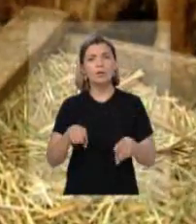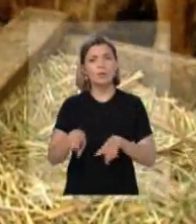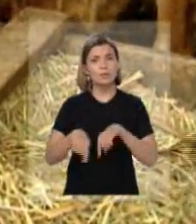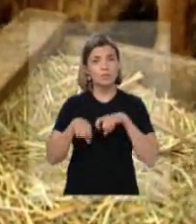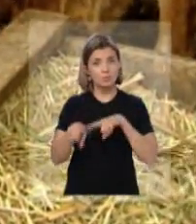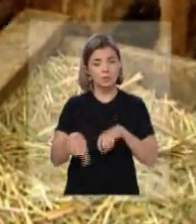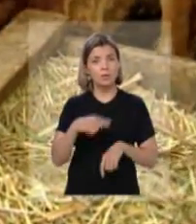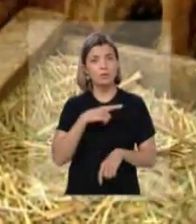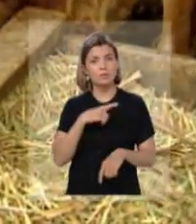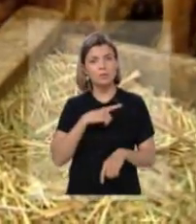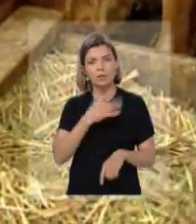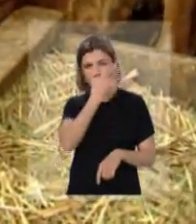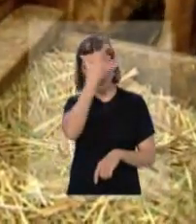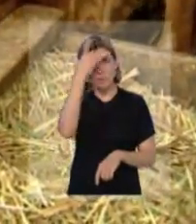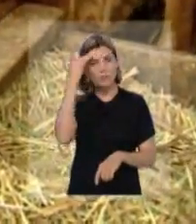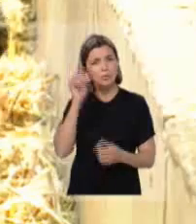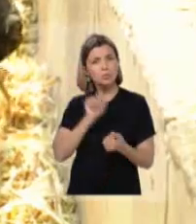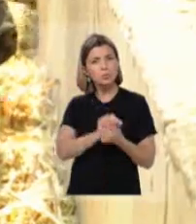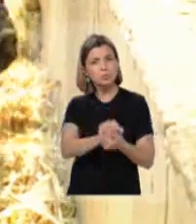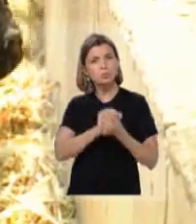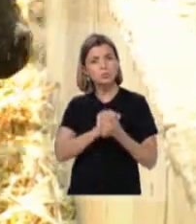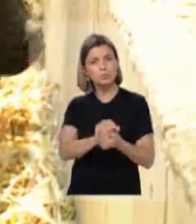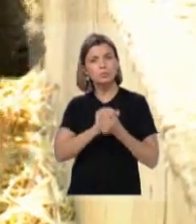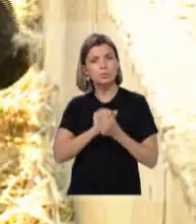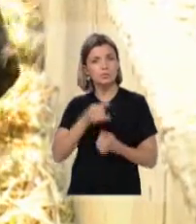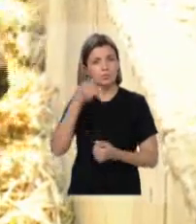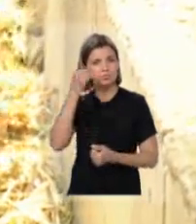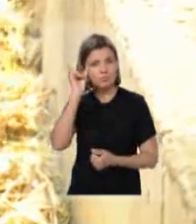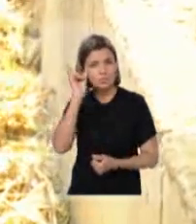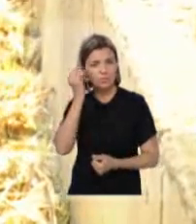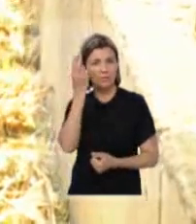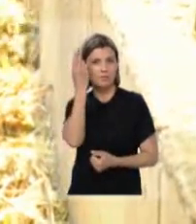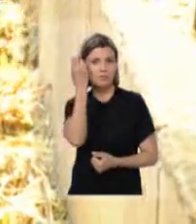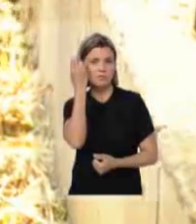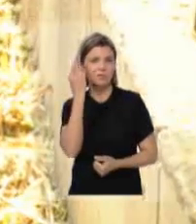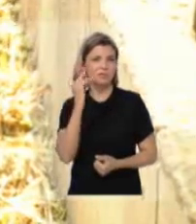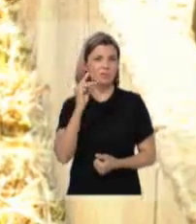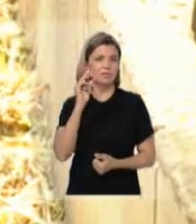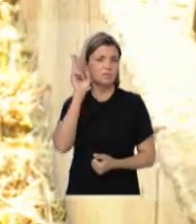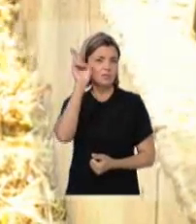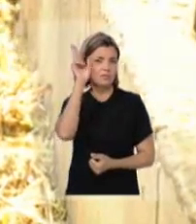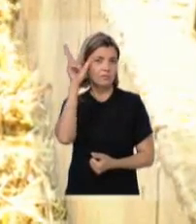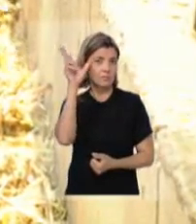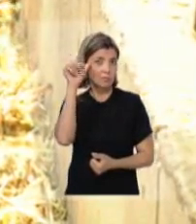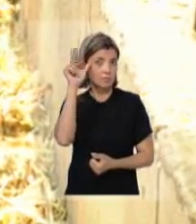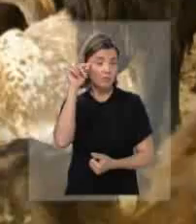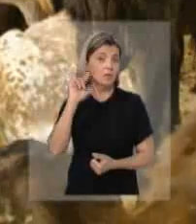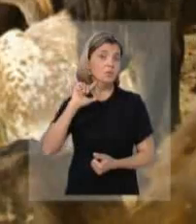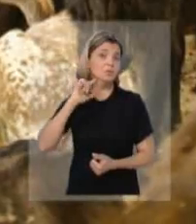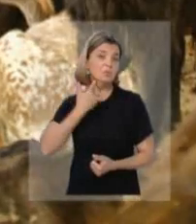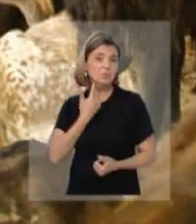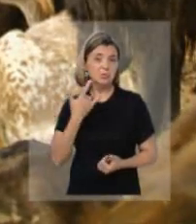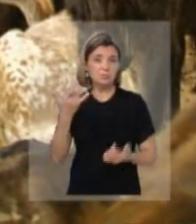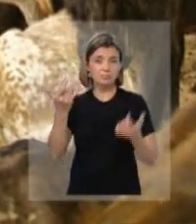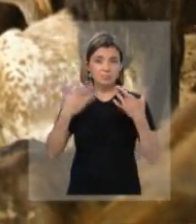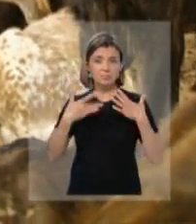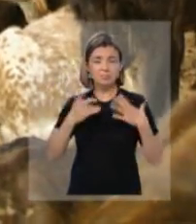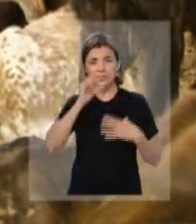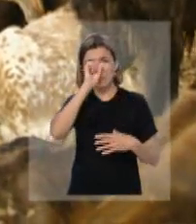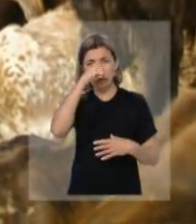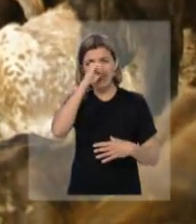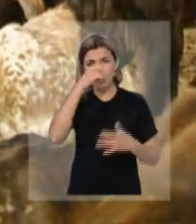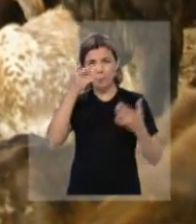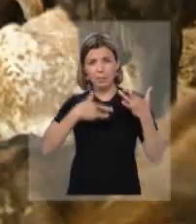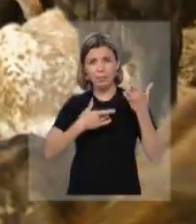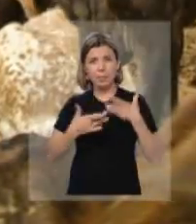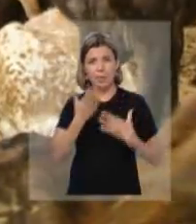Já nas áreas rurais, o convívio entre seres humanos e animais em ambientes sem saneamento contribui para